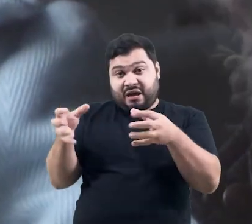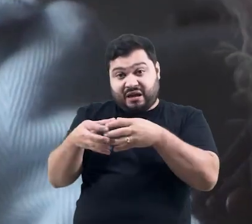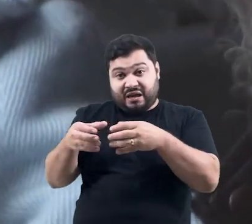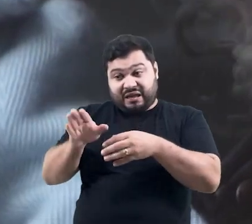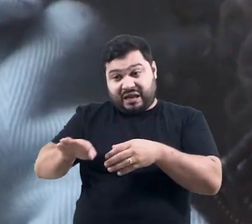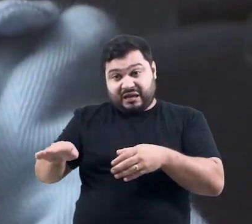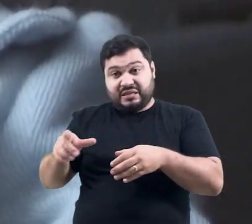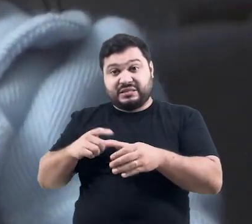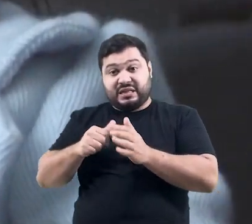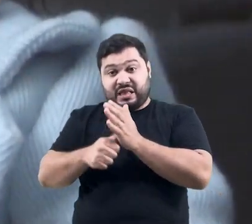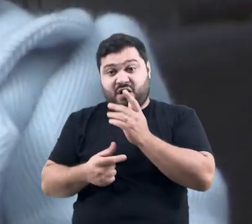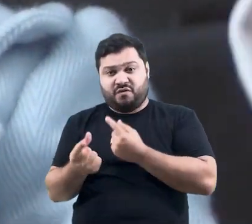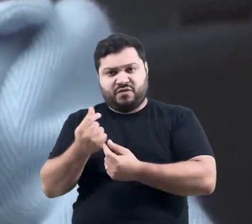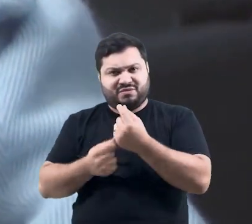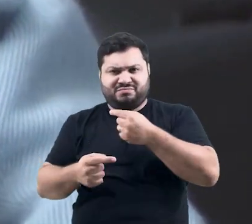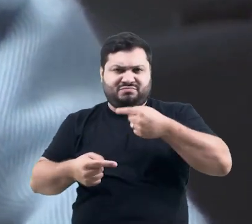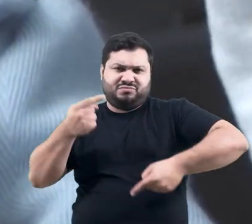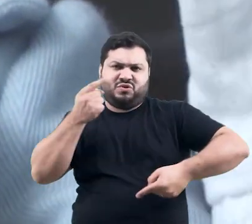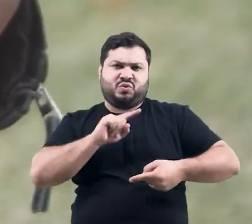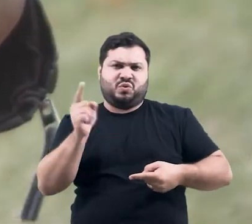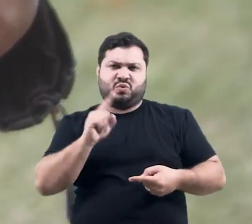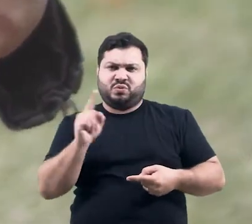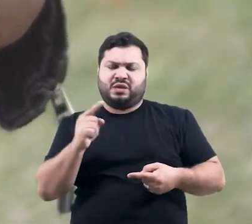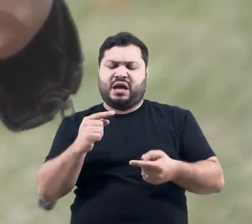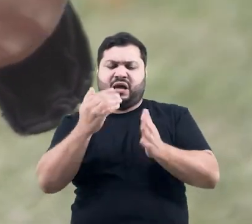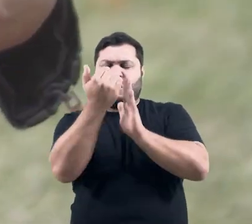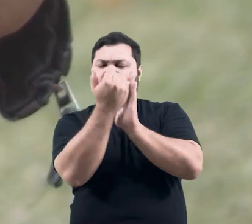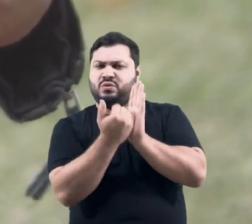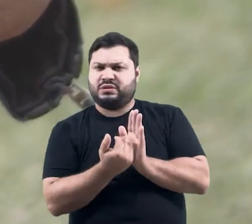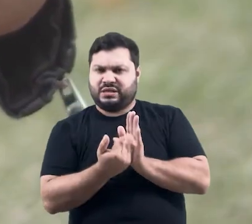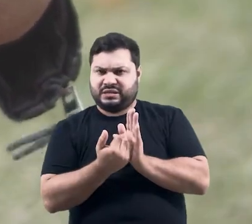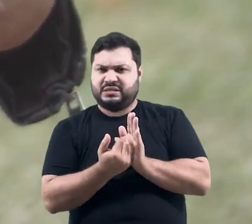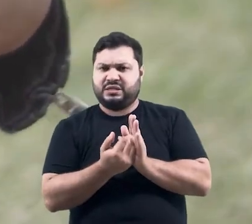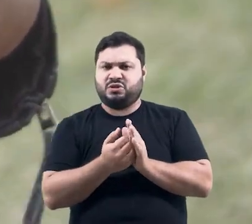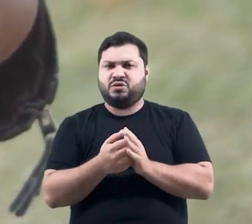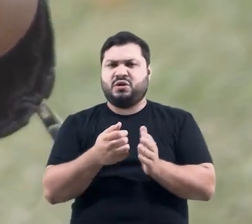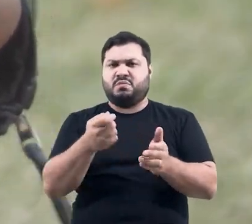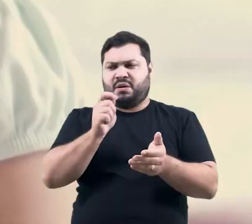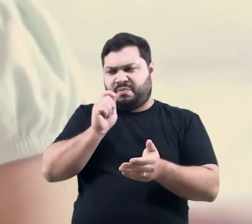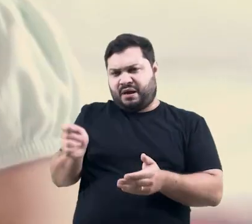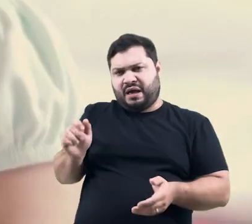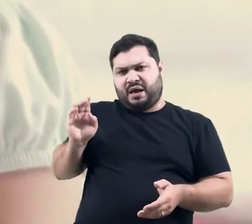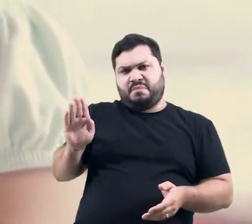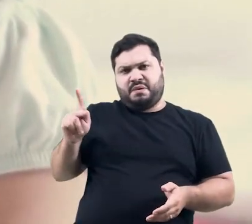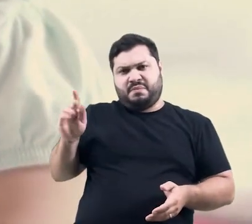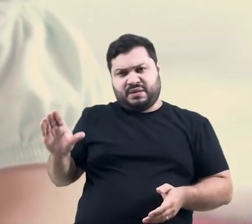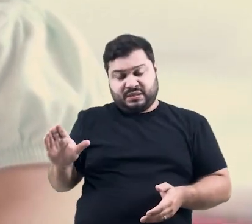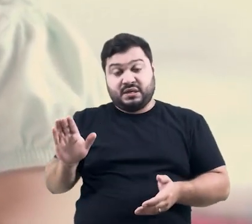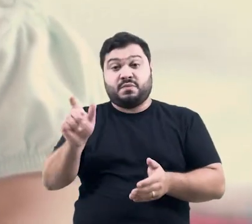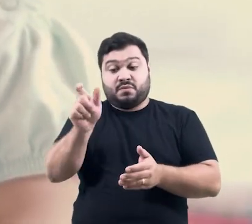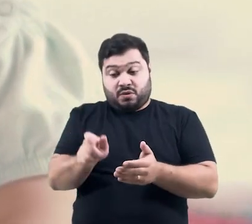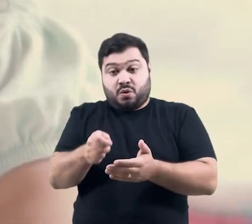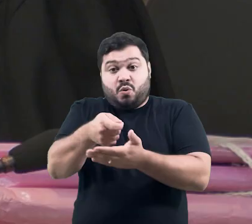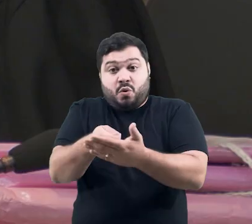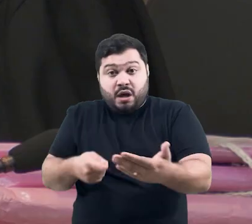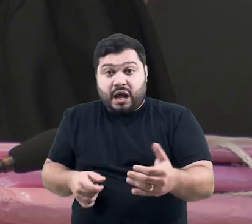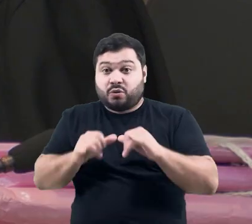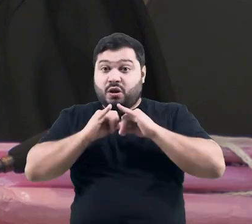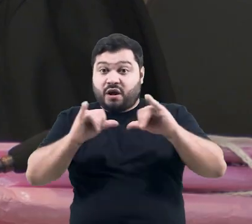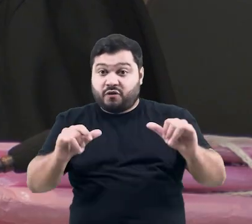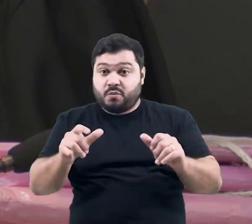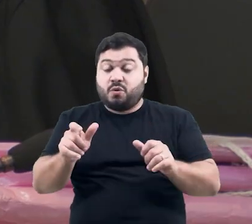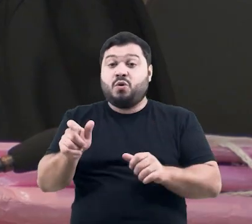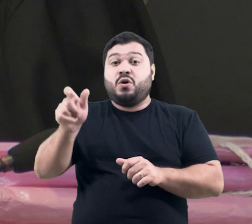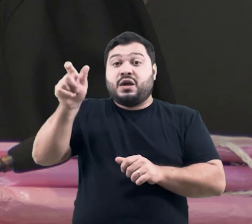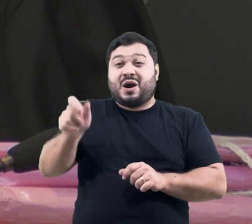que a condição financeira da criança com Down era incompatível com os requisitos para receber o BPC, o